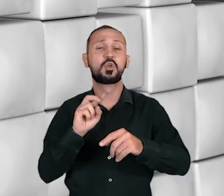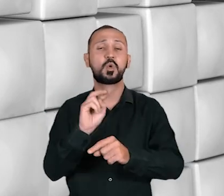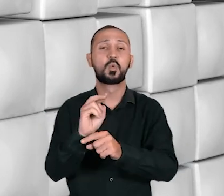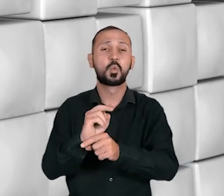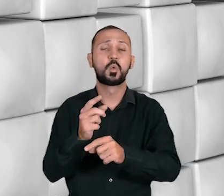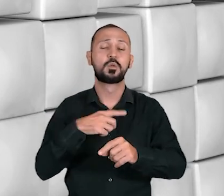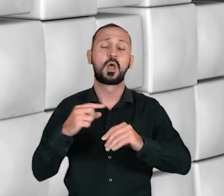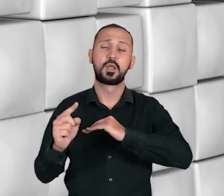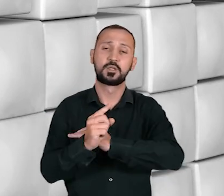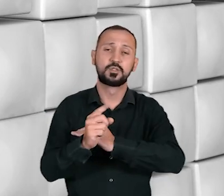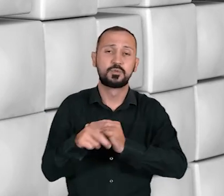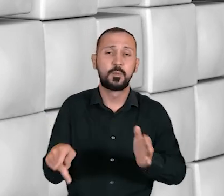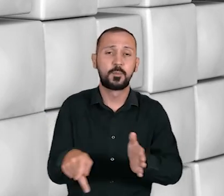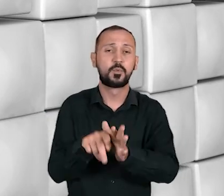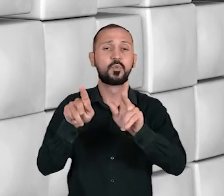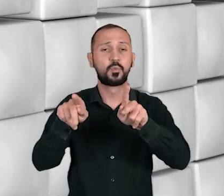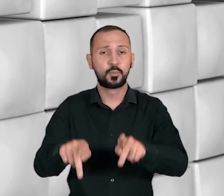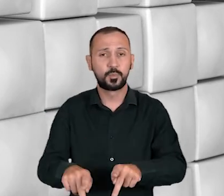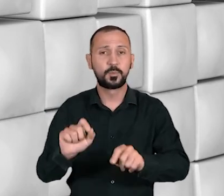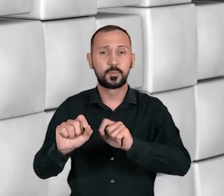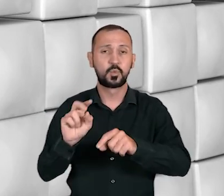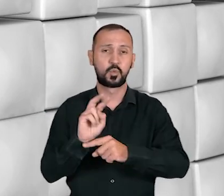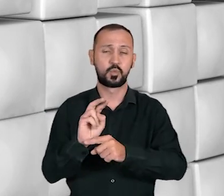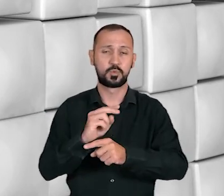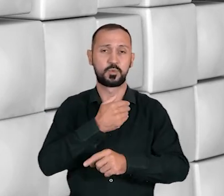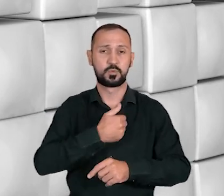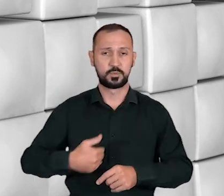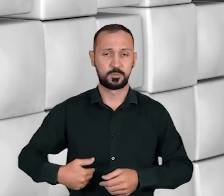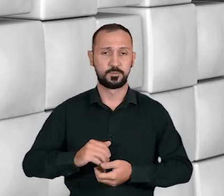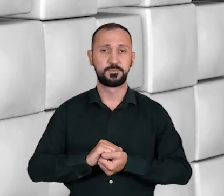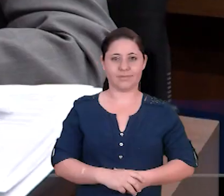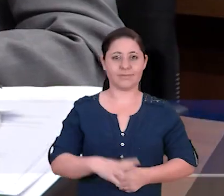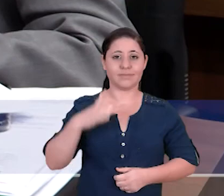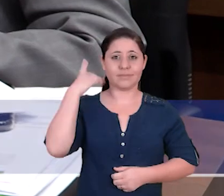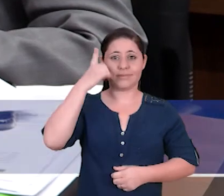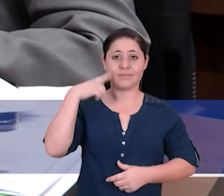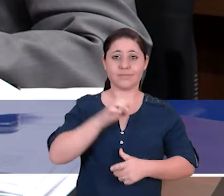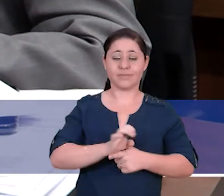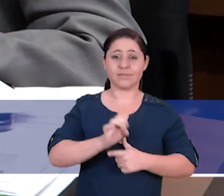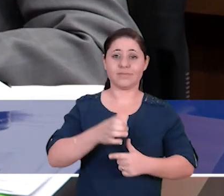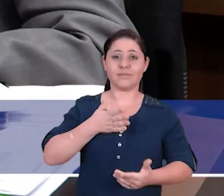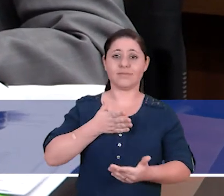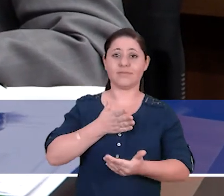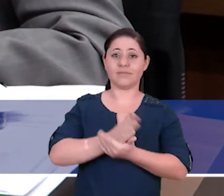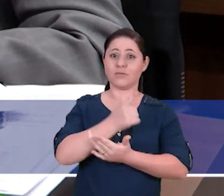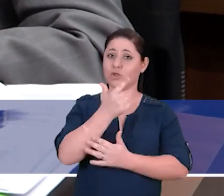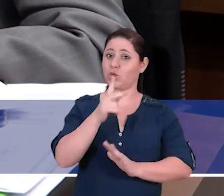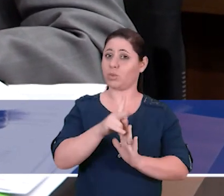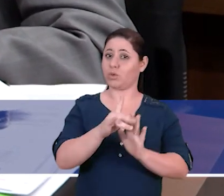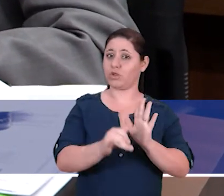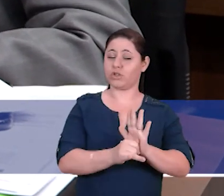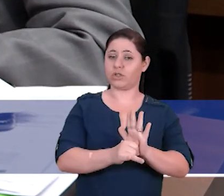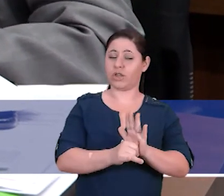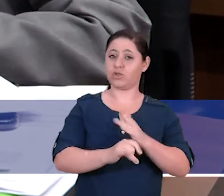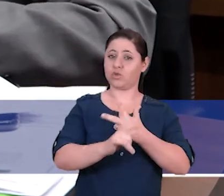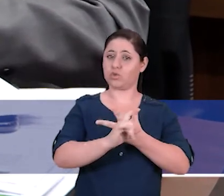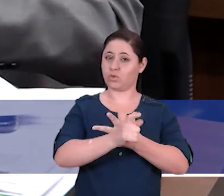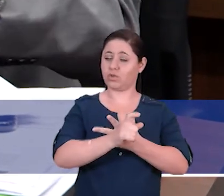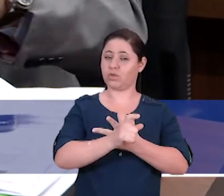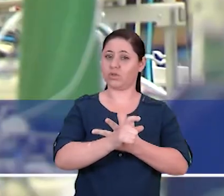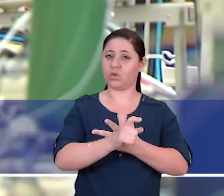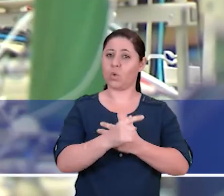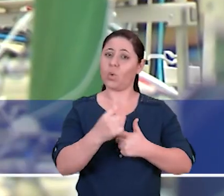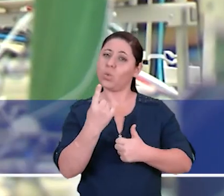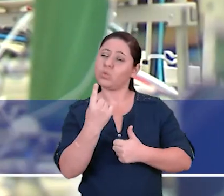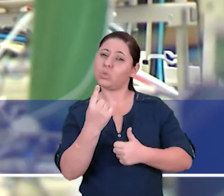que regulamenta os serviços públicos delegados pelo Estado. Os deputados estaduais aprovaram 2 projetos do